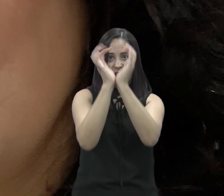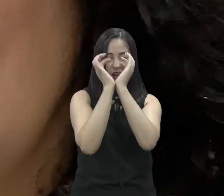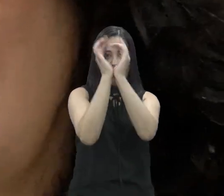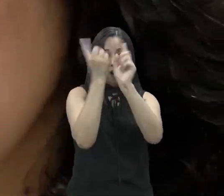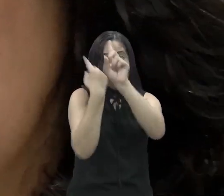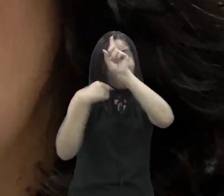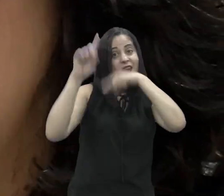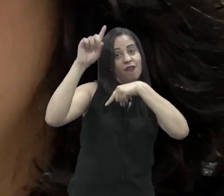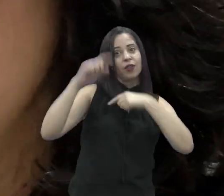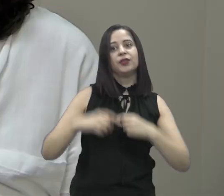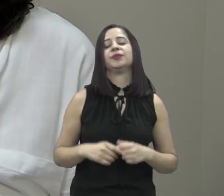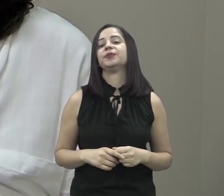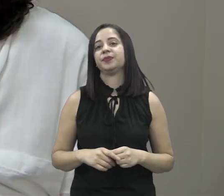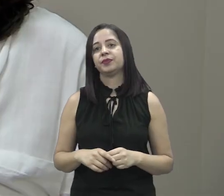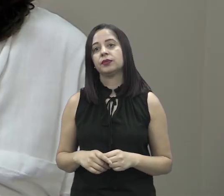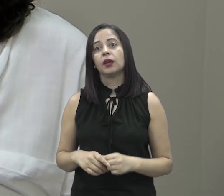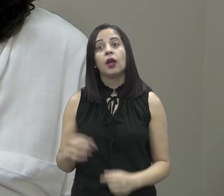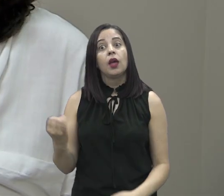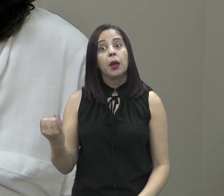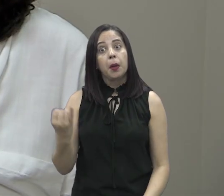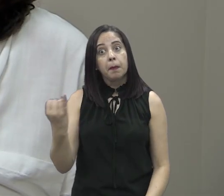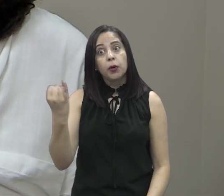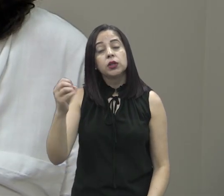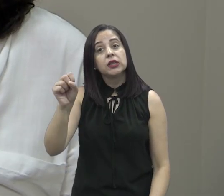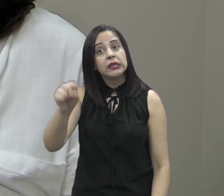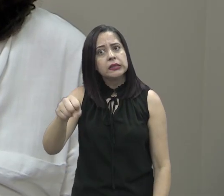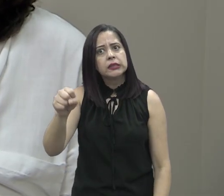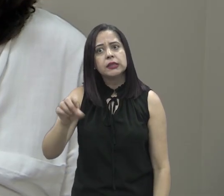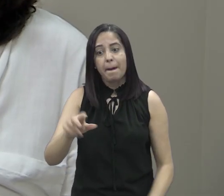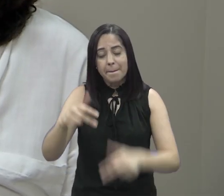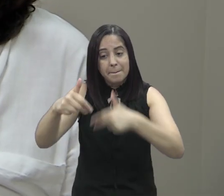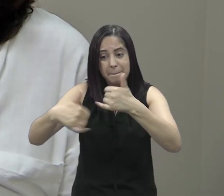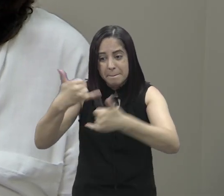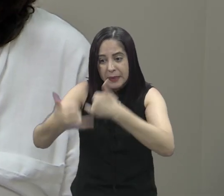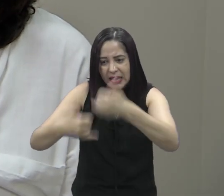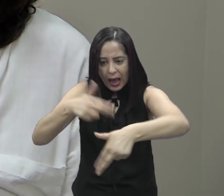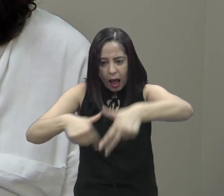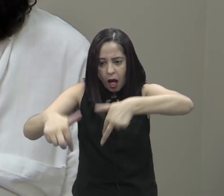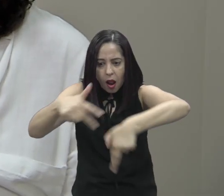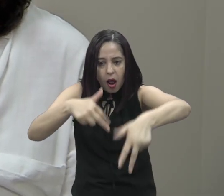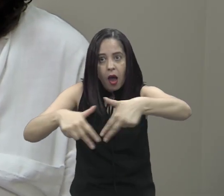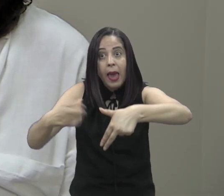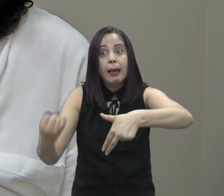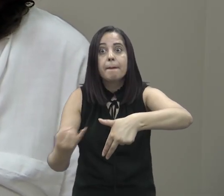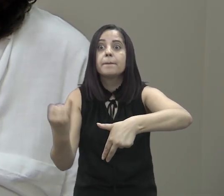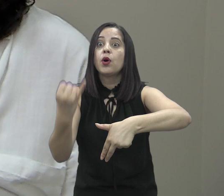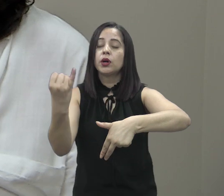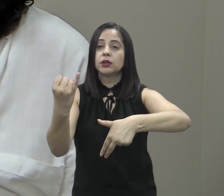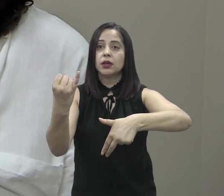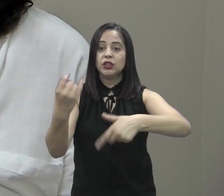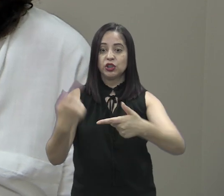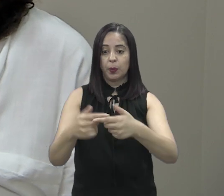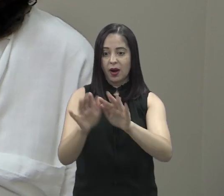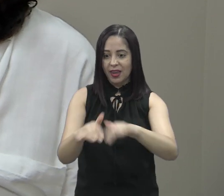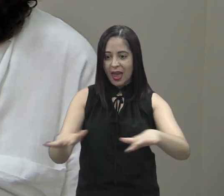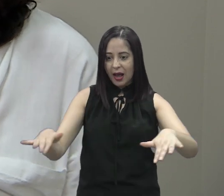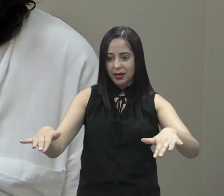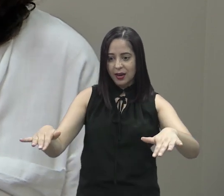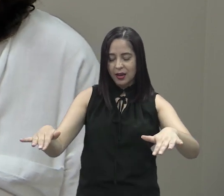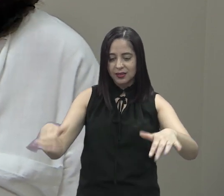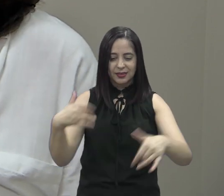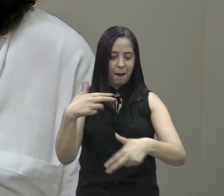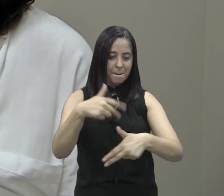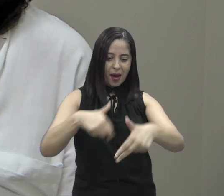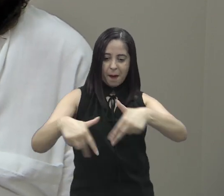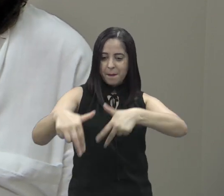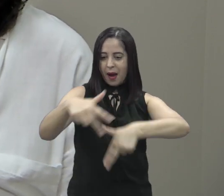com deficiência. A importância é de um grau, de uma natureza sem precedentes. Por quê? Através do brincar,